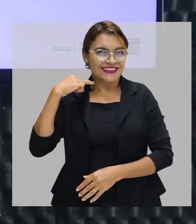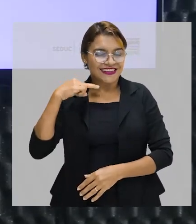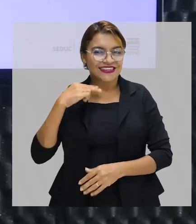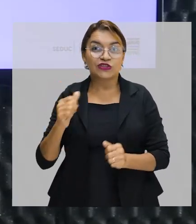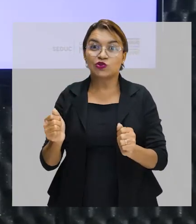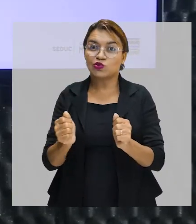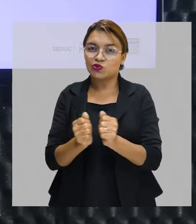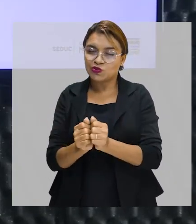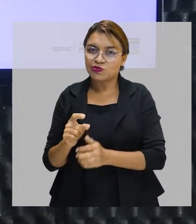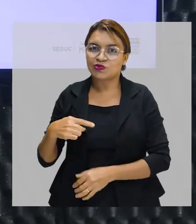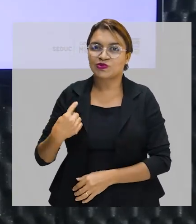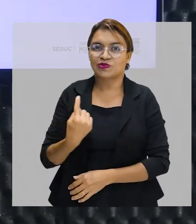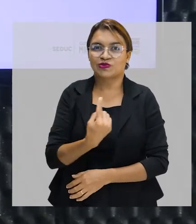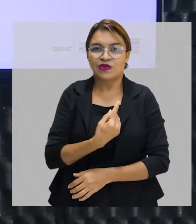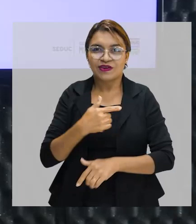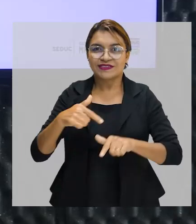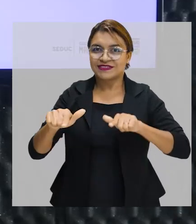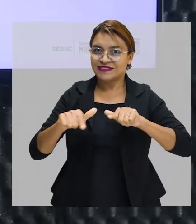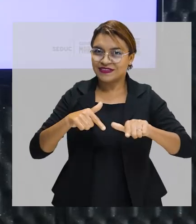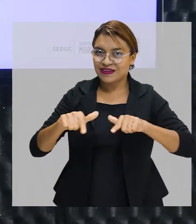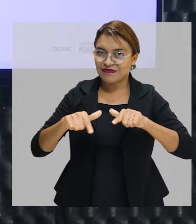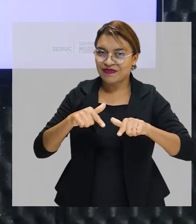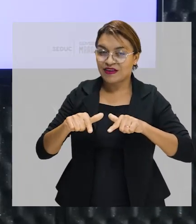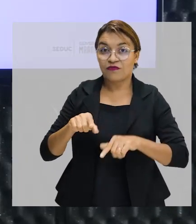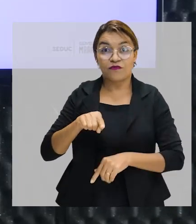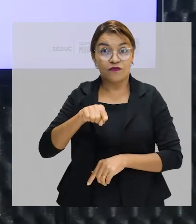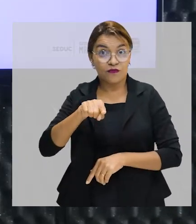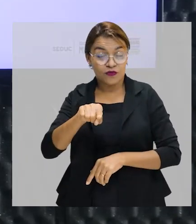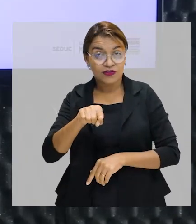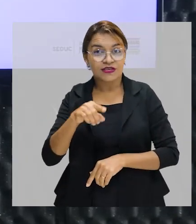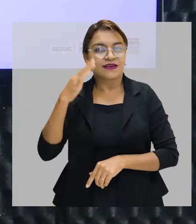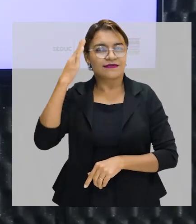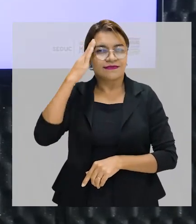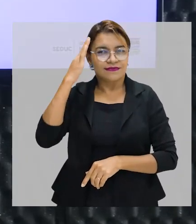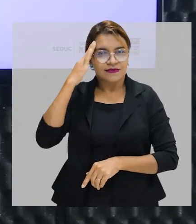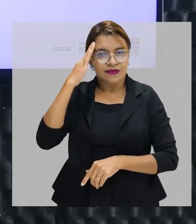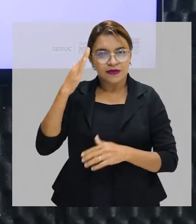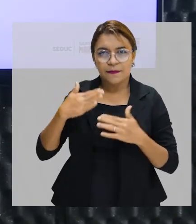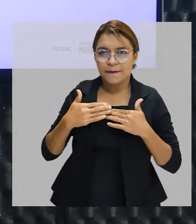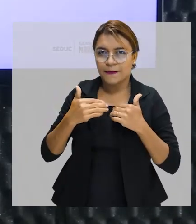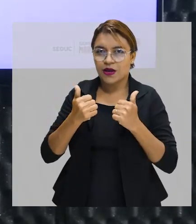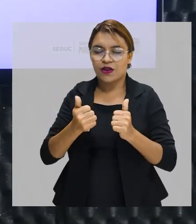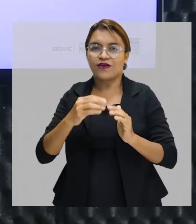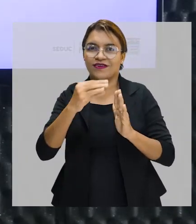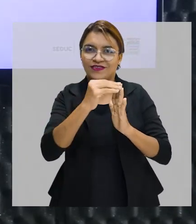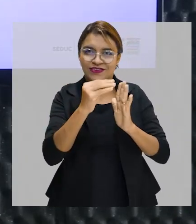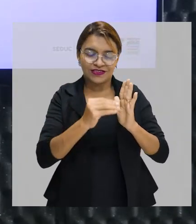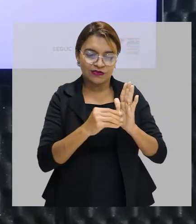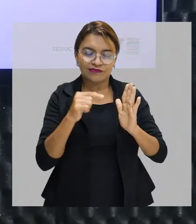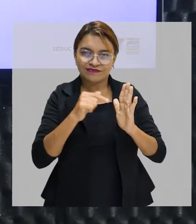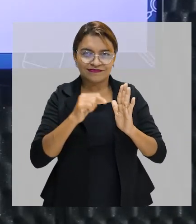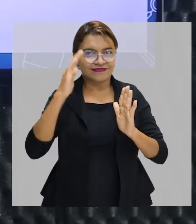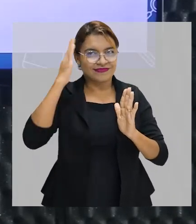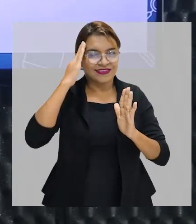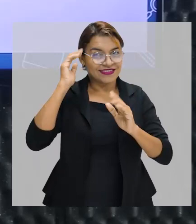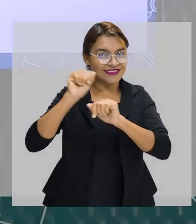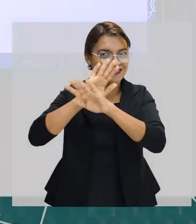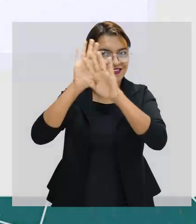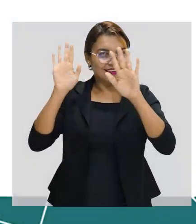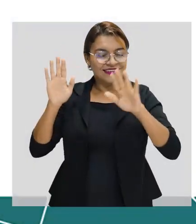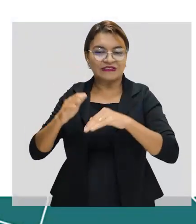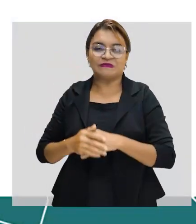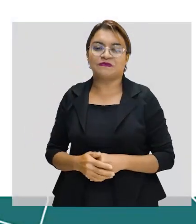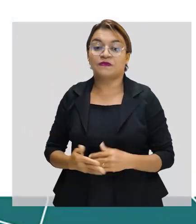e juntas estamos trabalhando para que você entenda melhor o nosso conteúdo. Hoje nós vamos falar